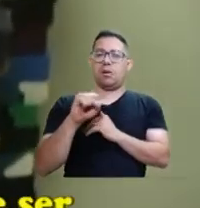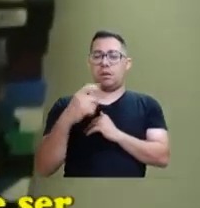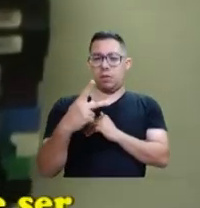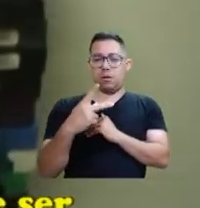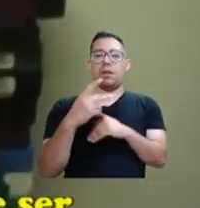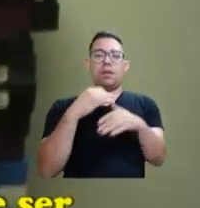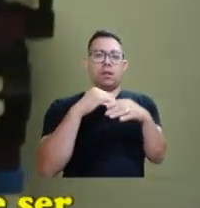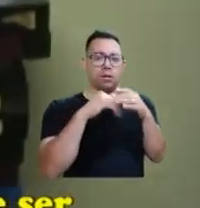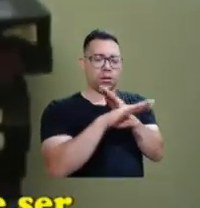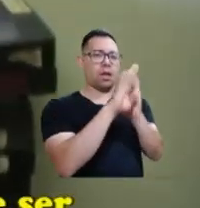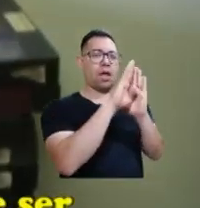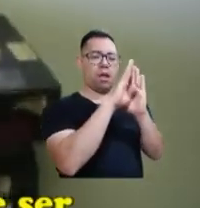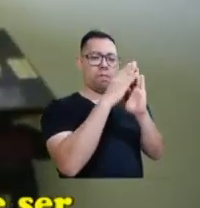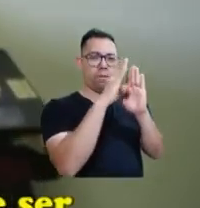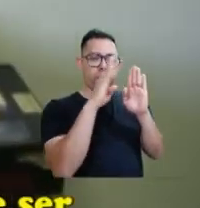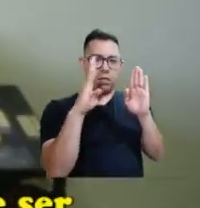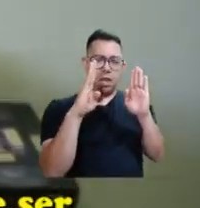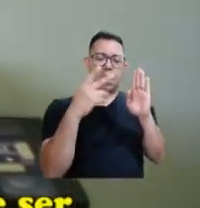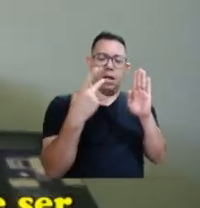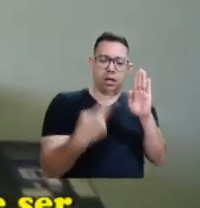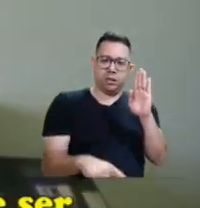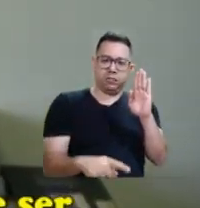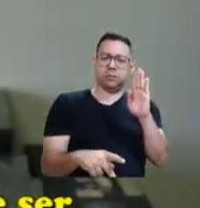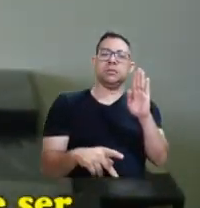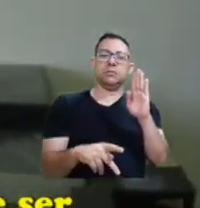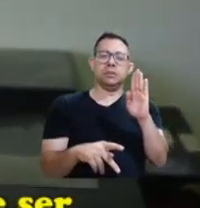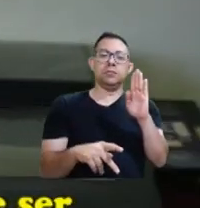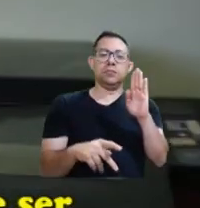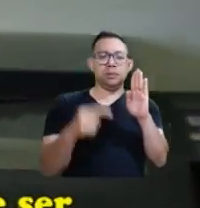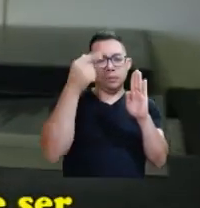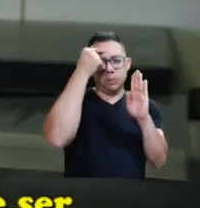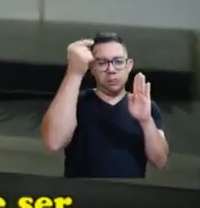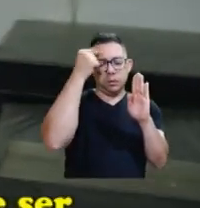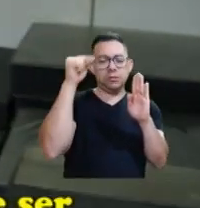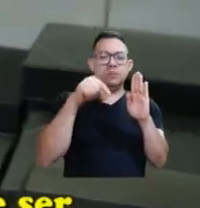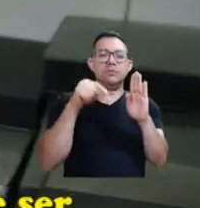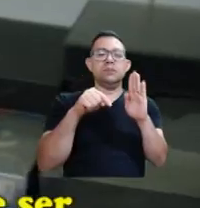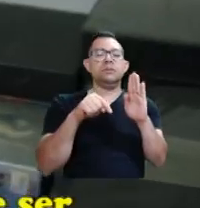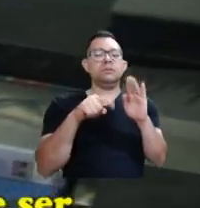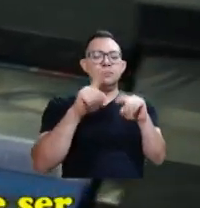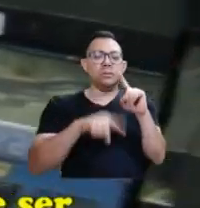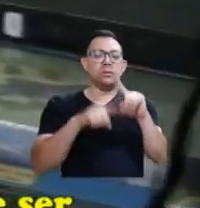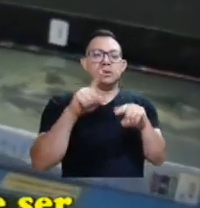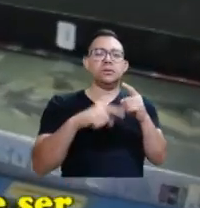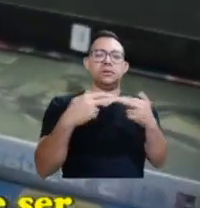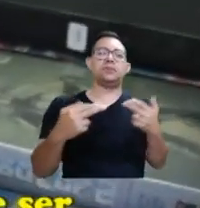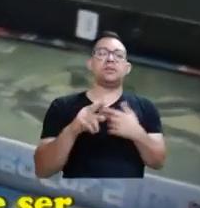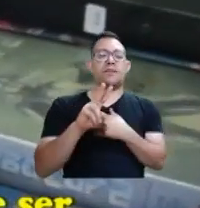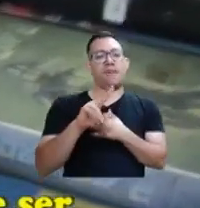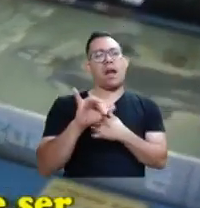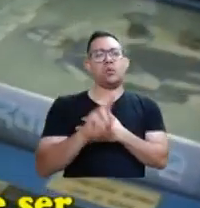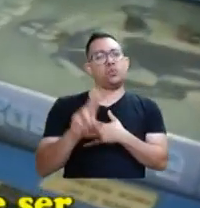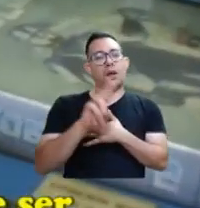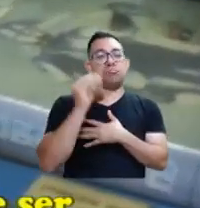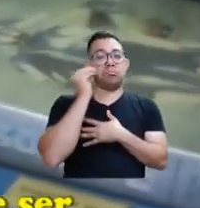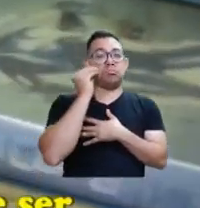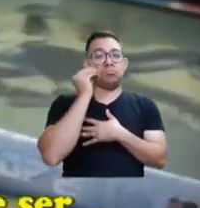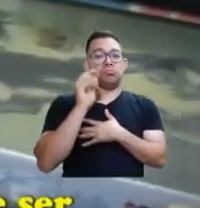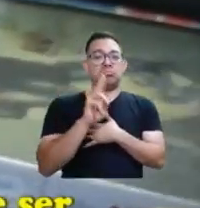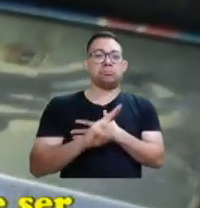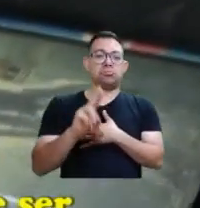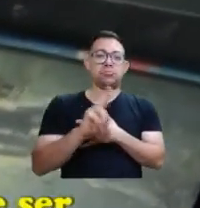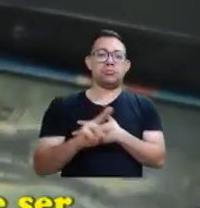agora, né, e vai ficar alojado ali na biblioteca da Unesp. E a ideia é que esse